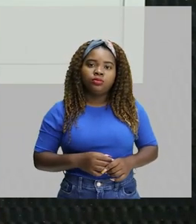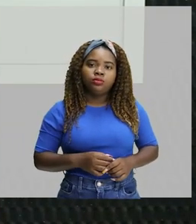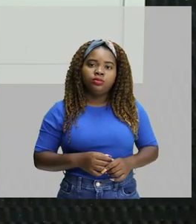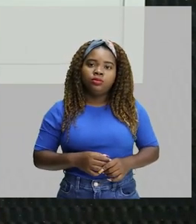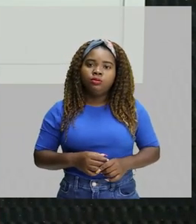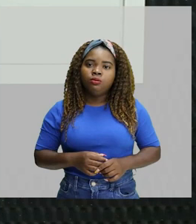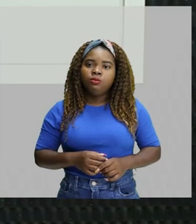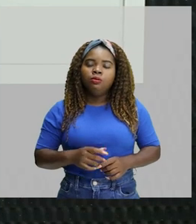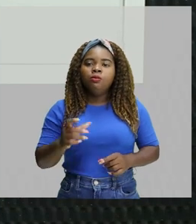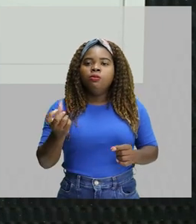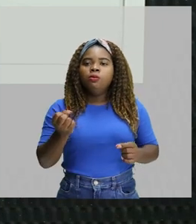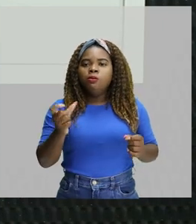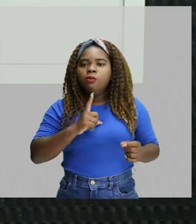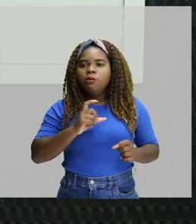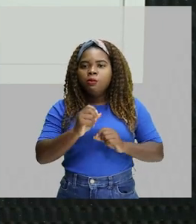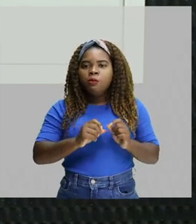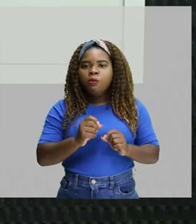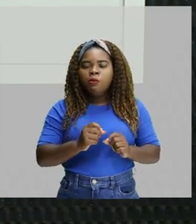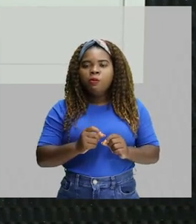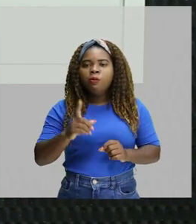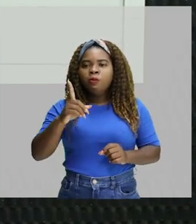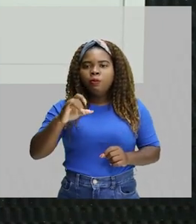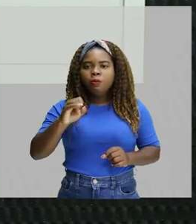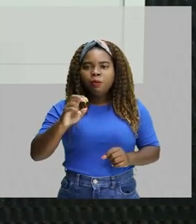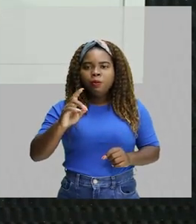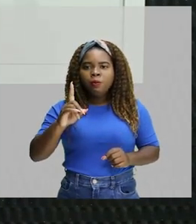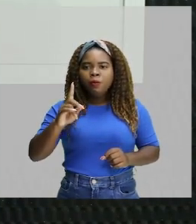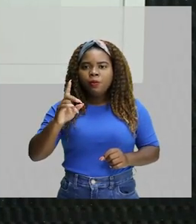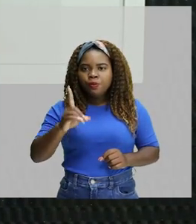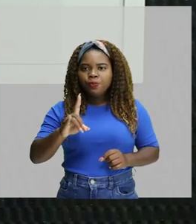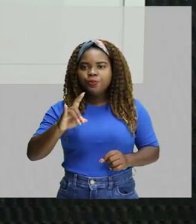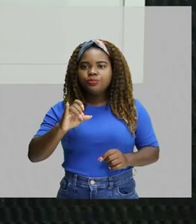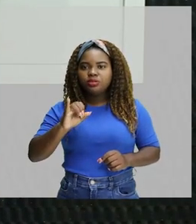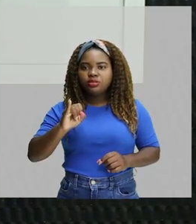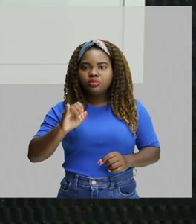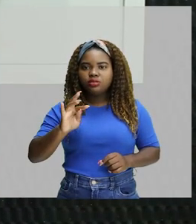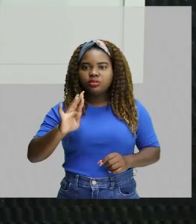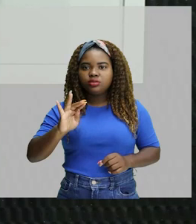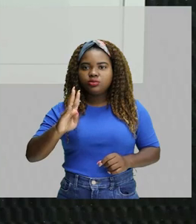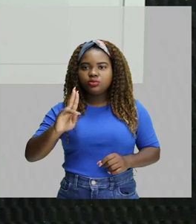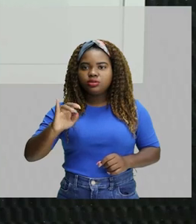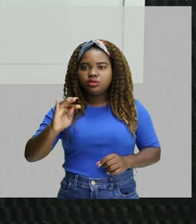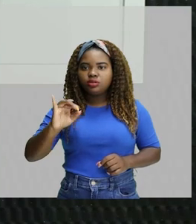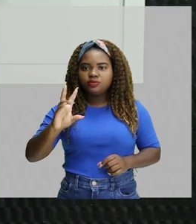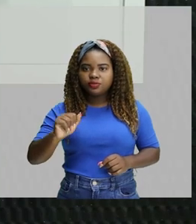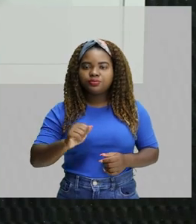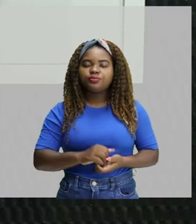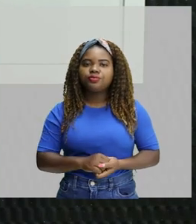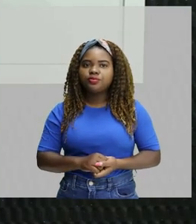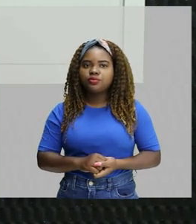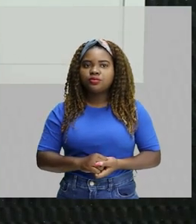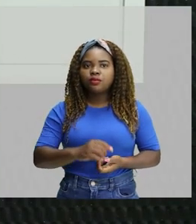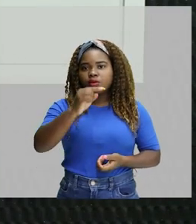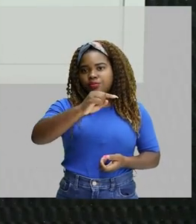chamado na matemática também de propriedade distributiva e esse + 3 Vai Multiplicar por x Vai Multiplicar